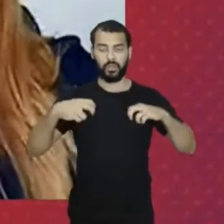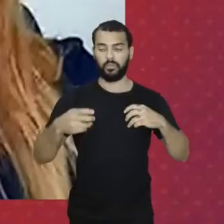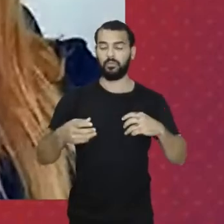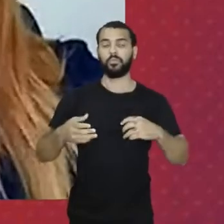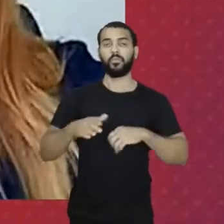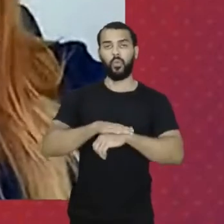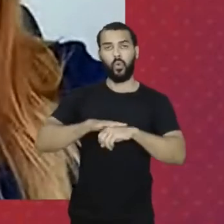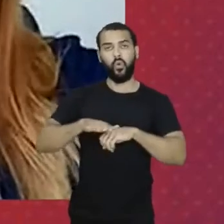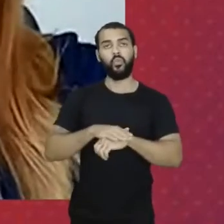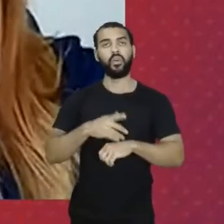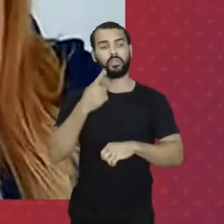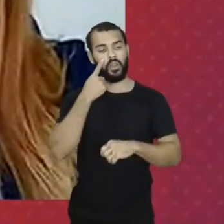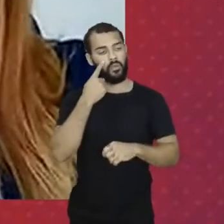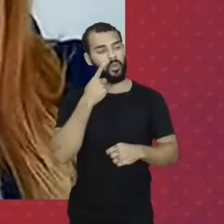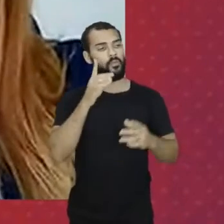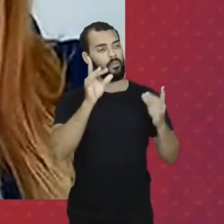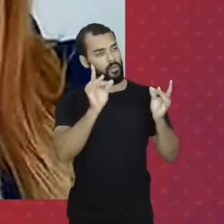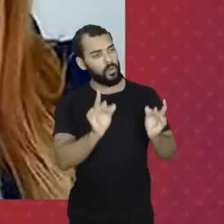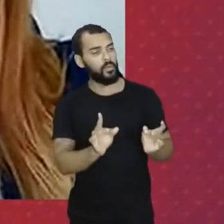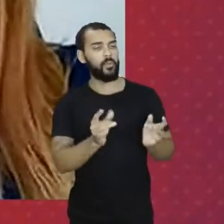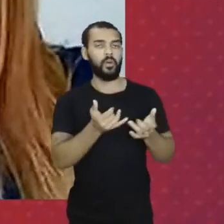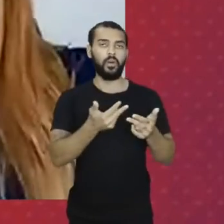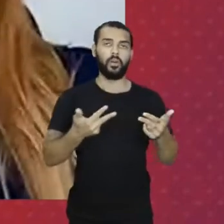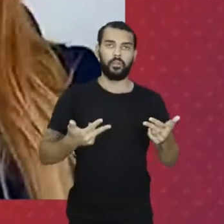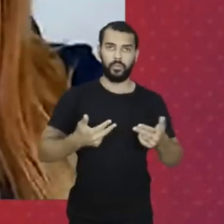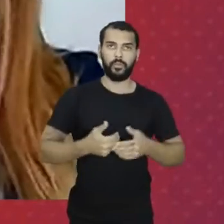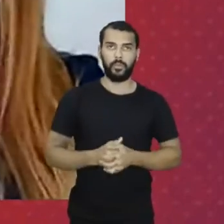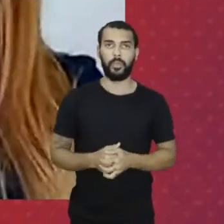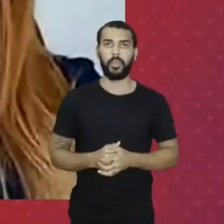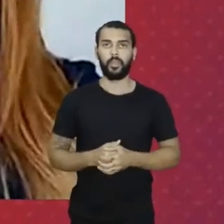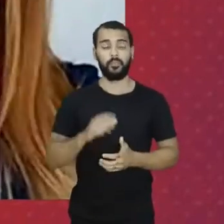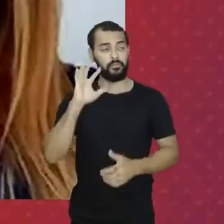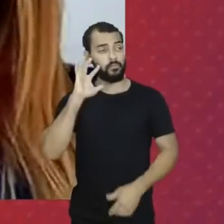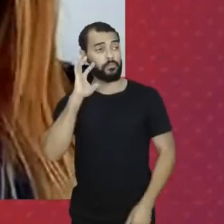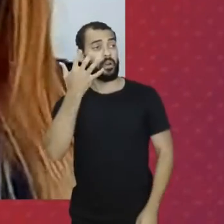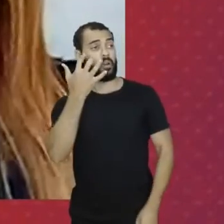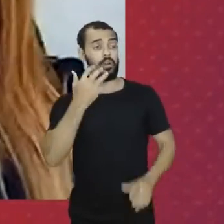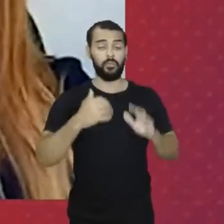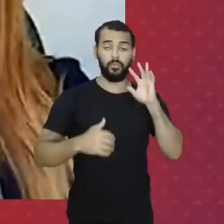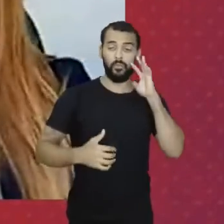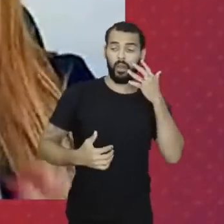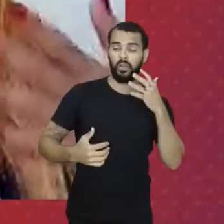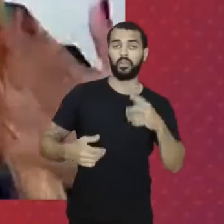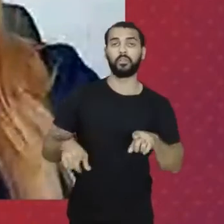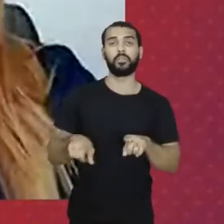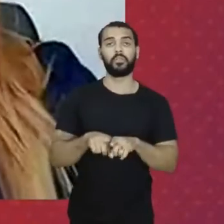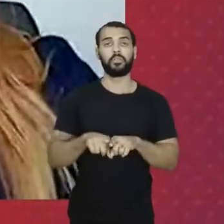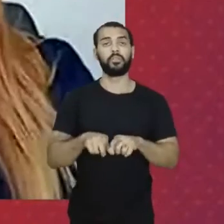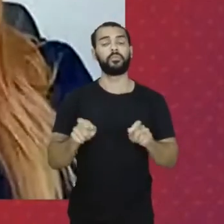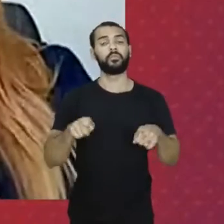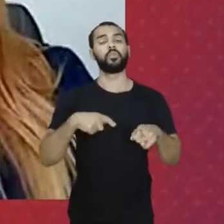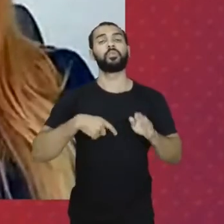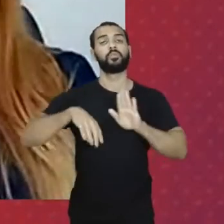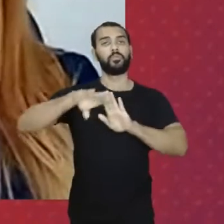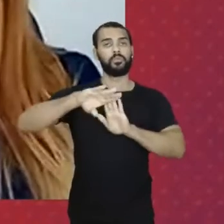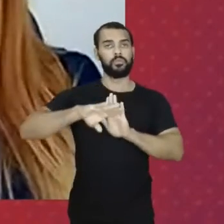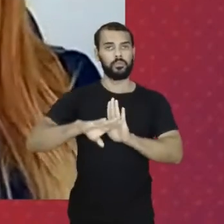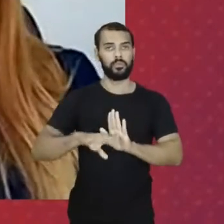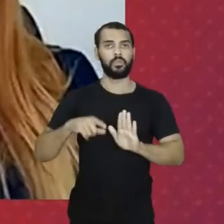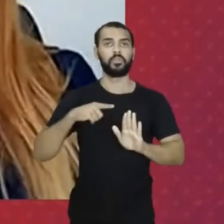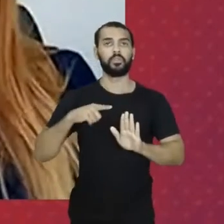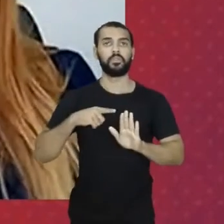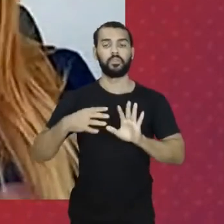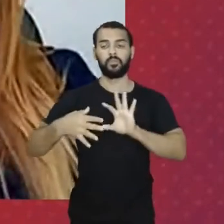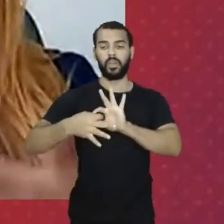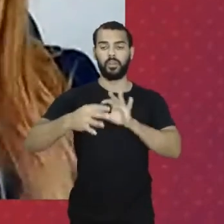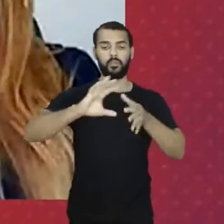gente está chegando na mesa onde faz as decisões muito perto desse lugar. E a gente consegue pautar